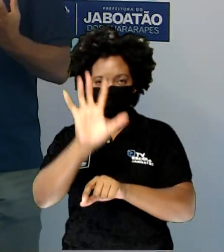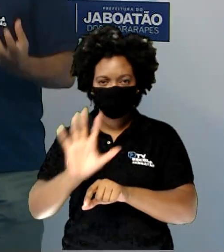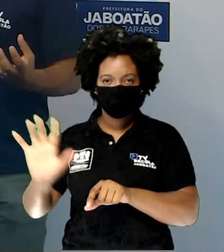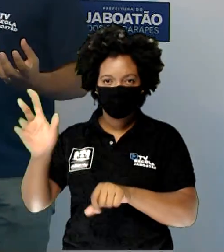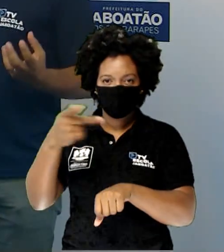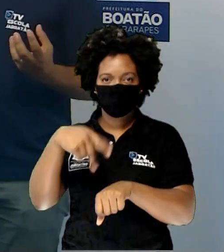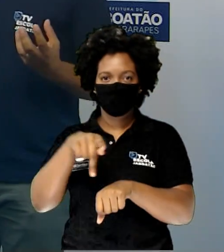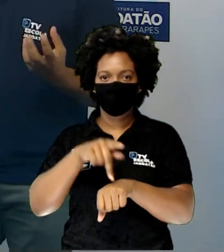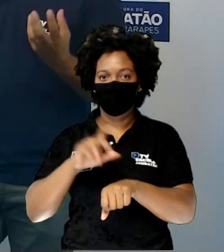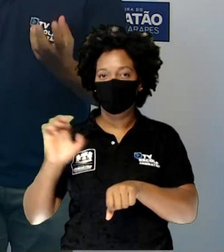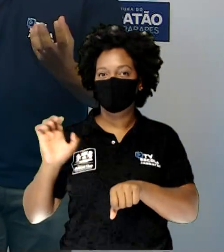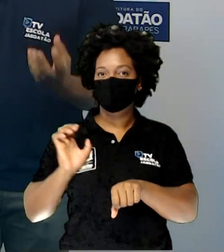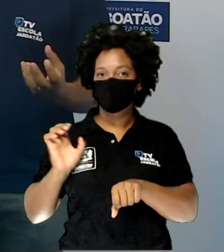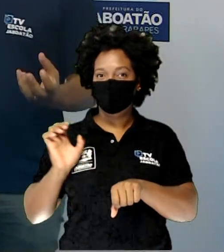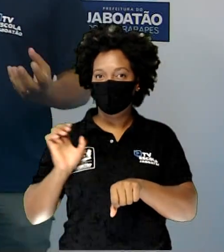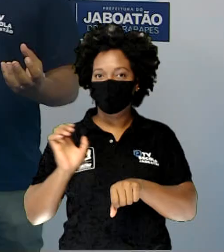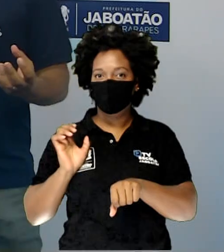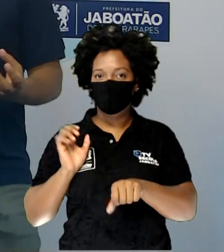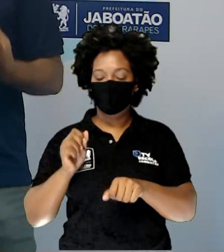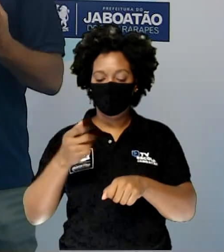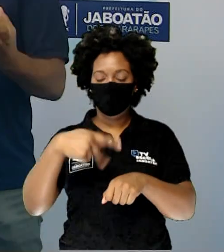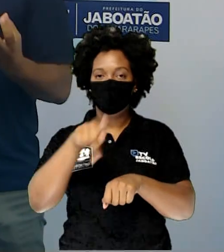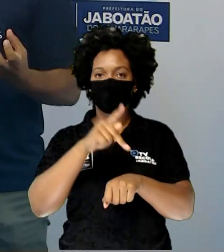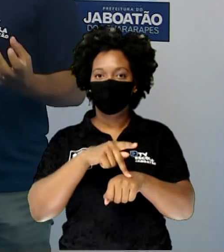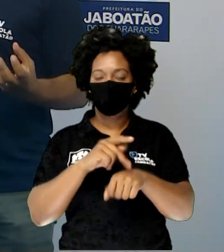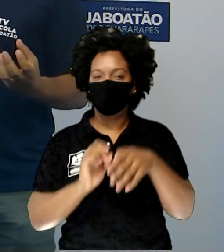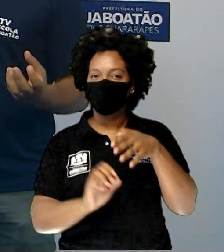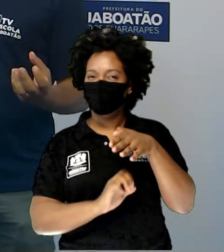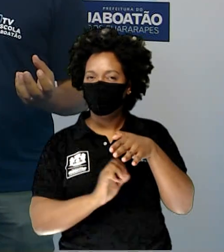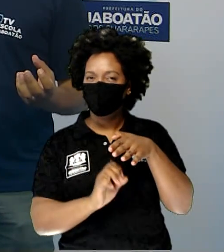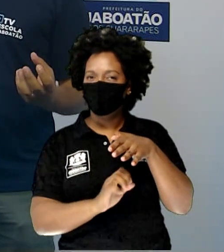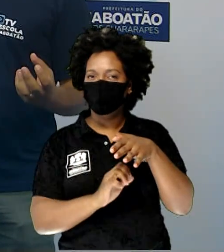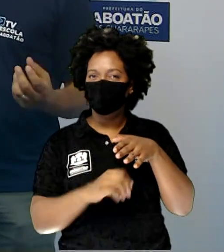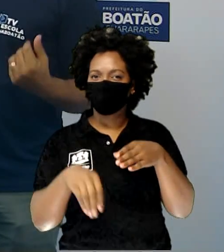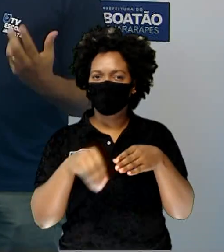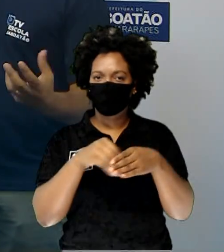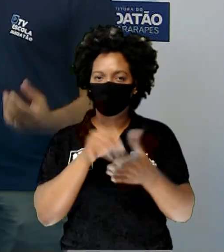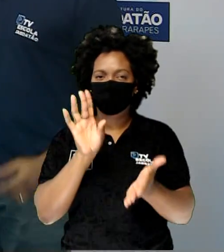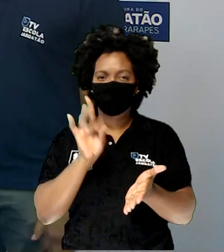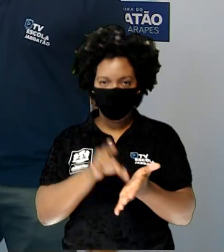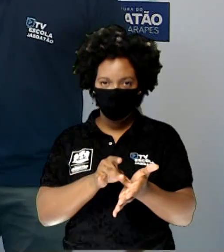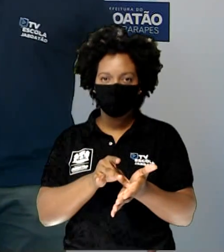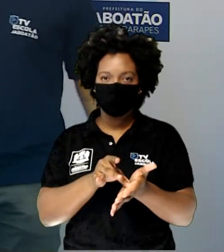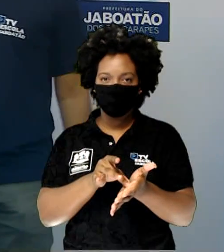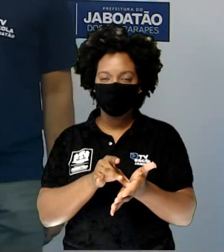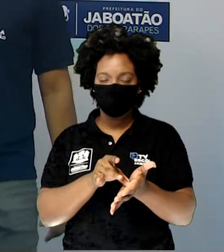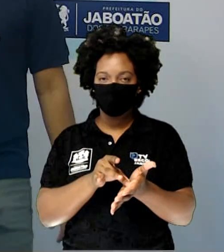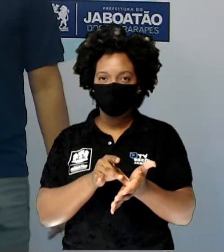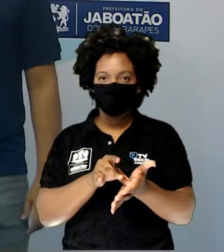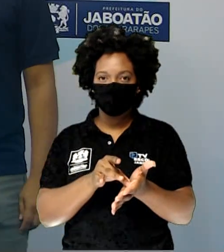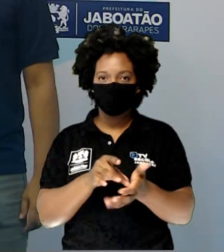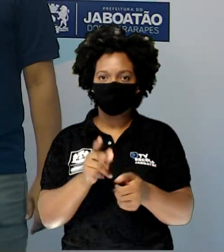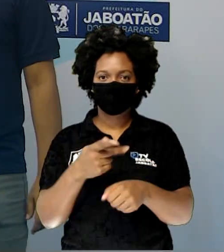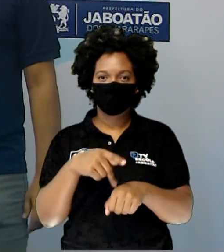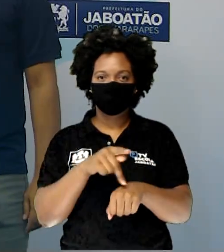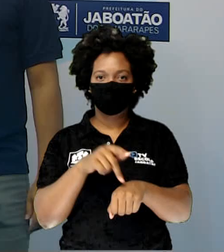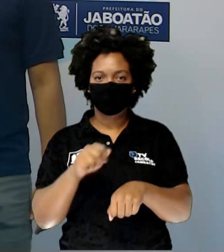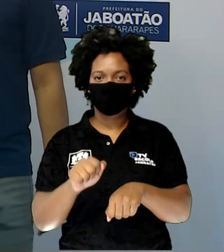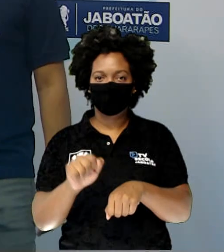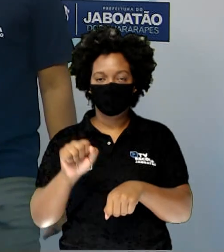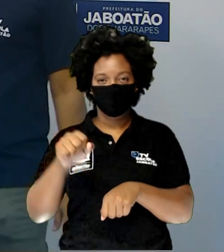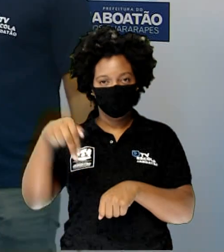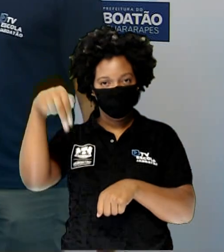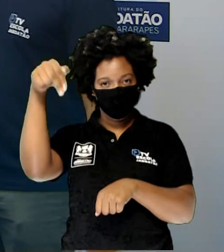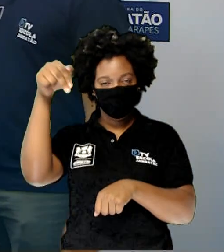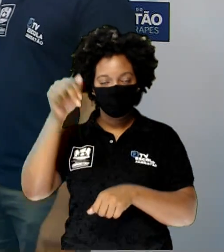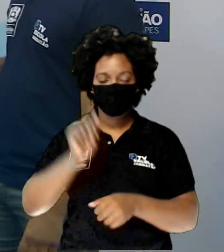países ricos, os países industrializados que estão dentro dessa realidade aí, também considerados países do Norte,